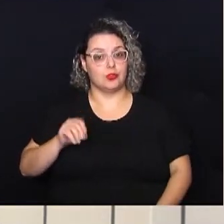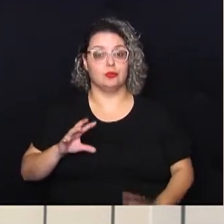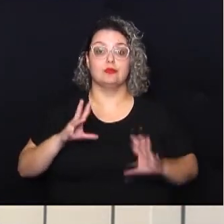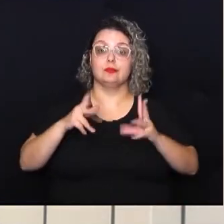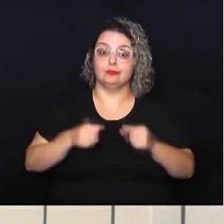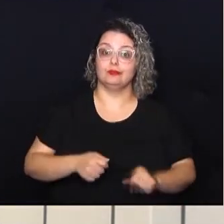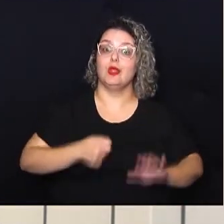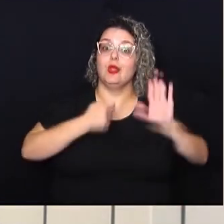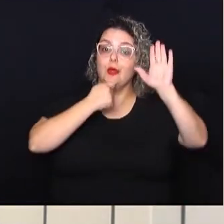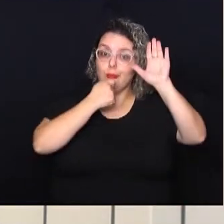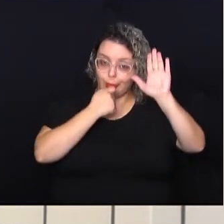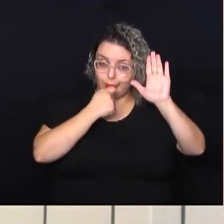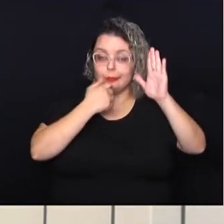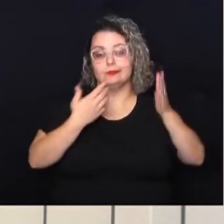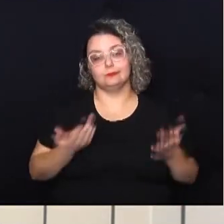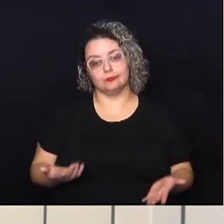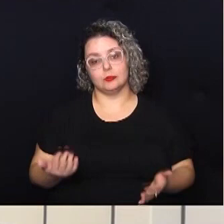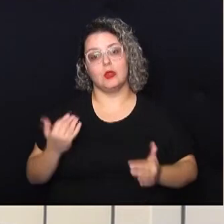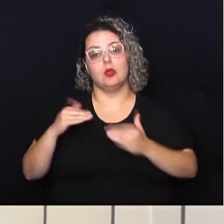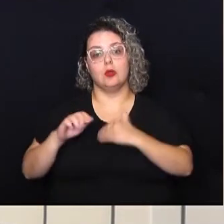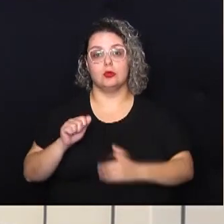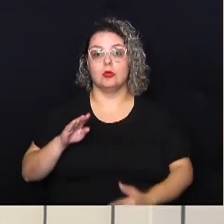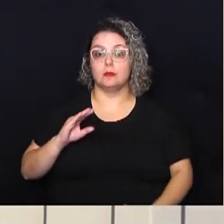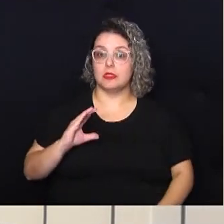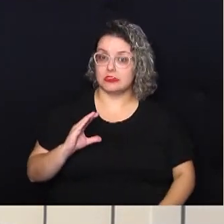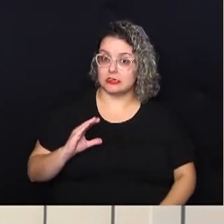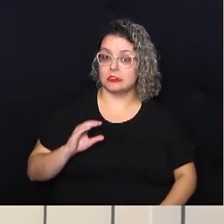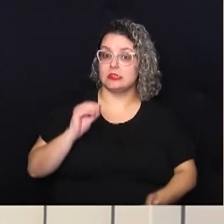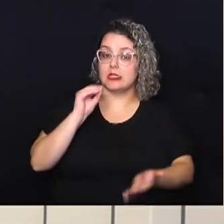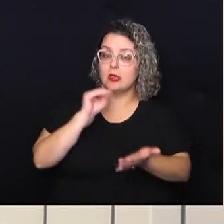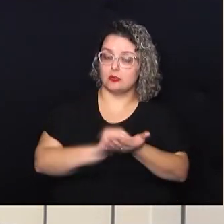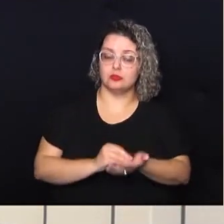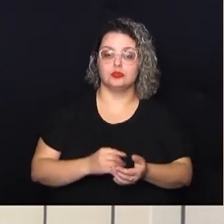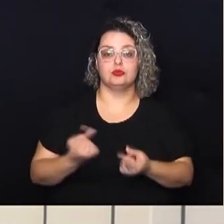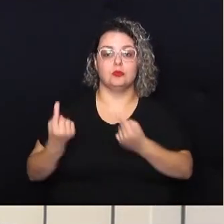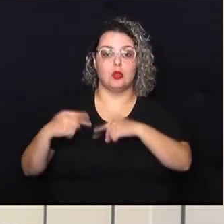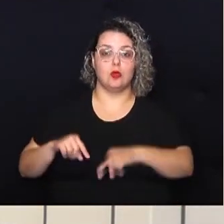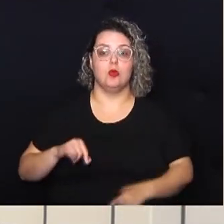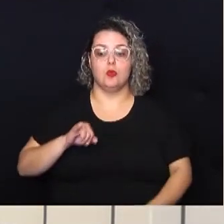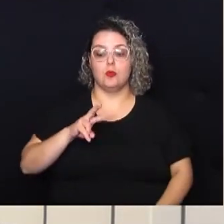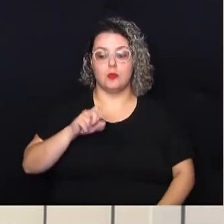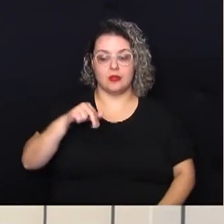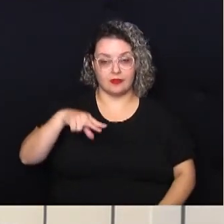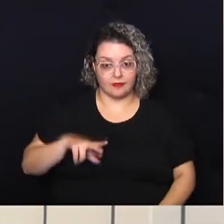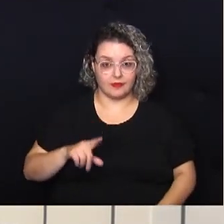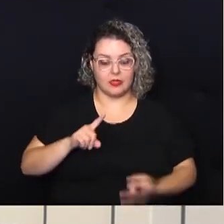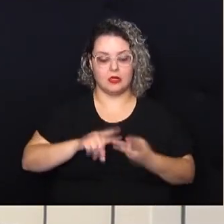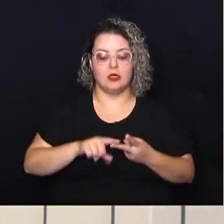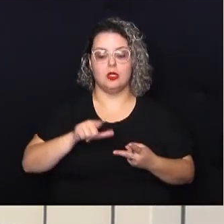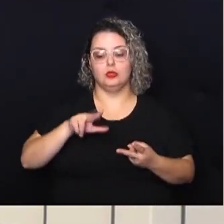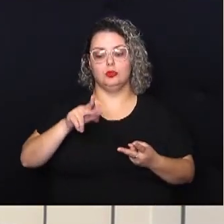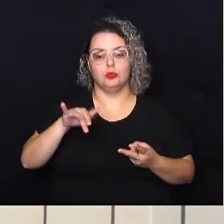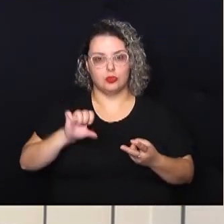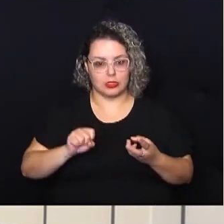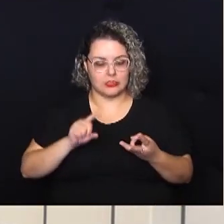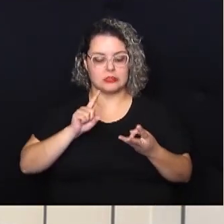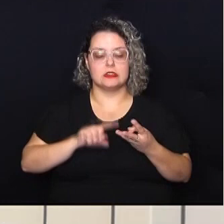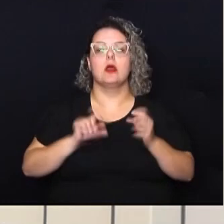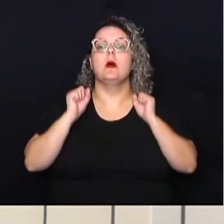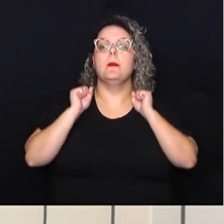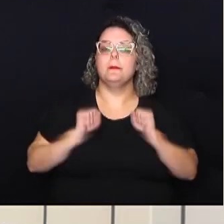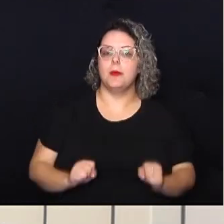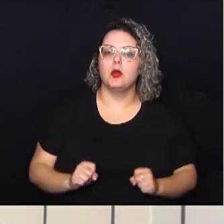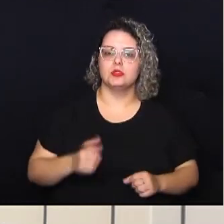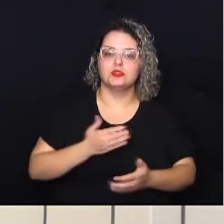recebeu o cartão contra o ABC na última rodada. O Ivan Alvarinho, Lucas Araújo e o Isaac podem iniciar a